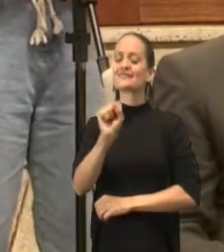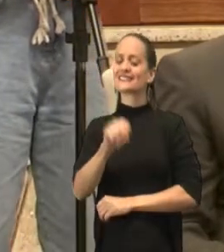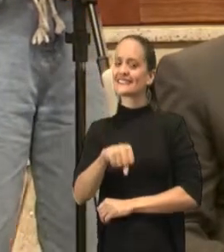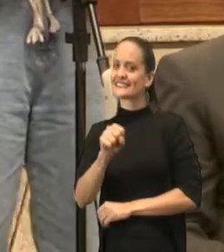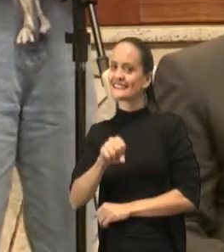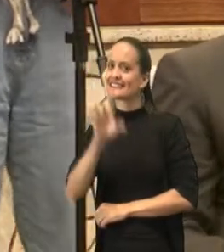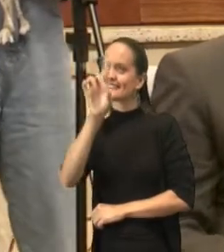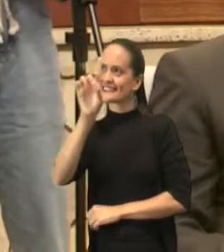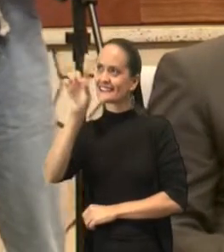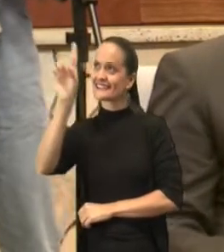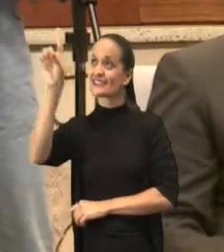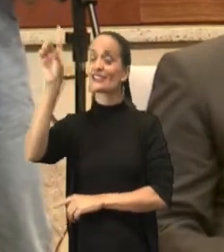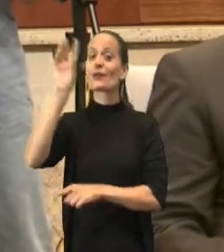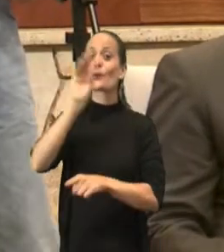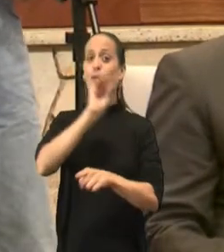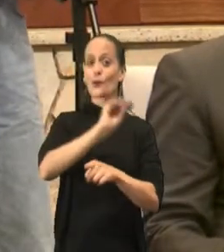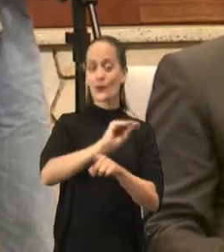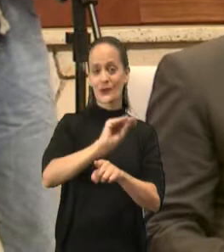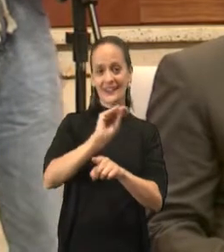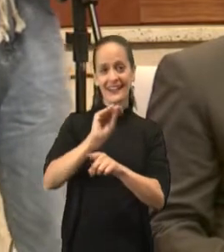provê. Sim,